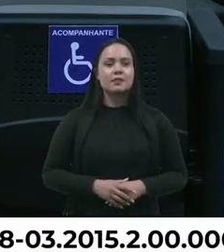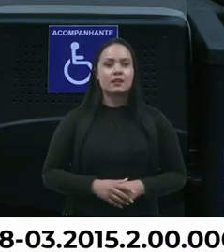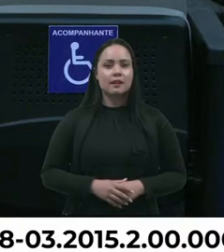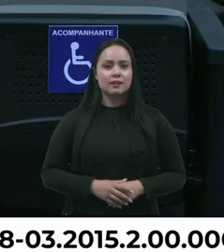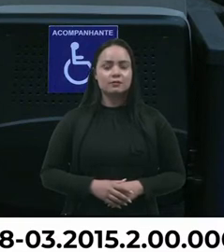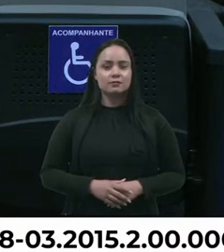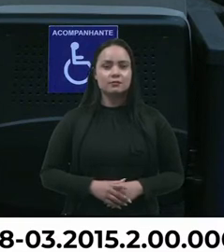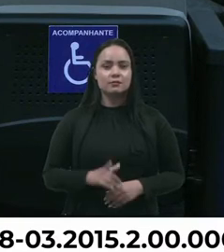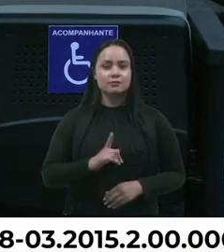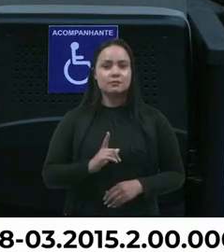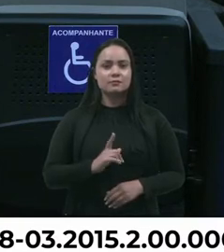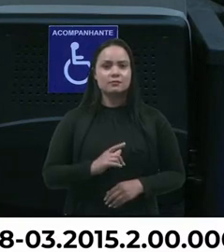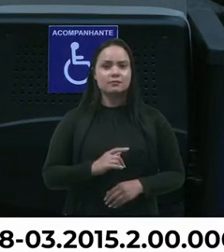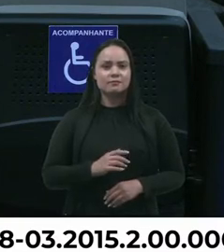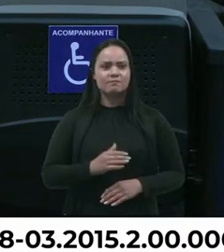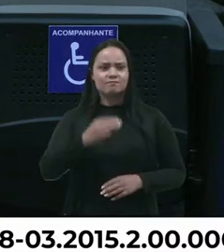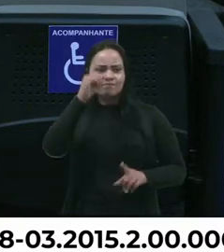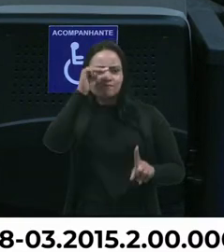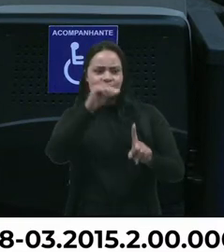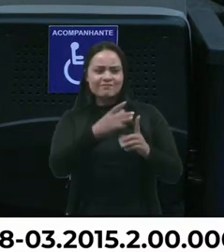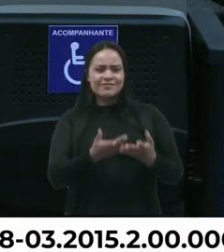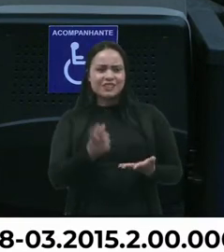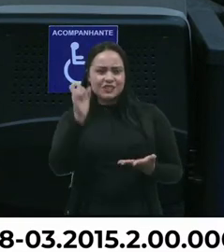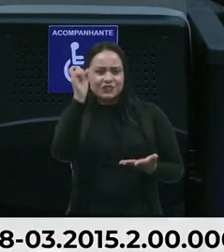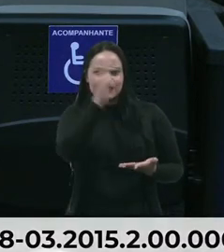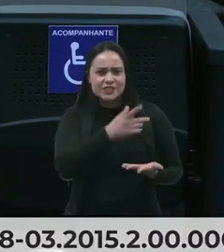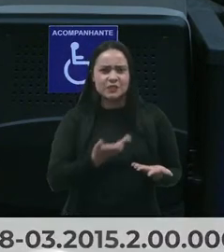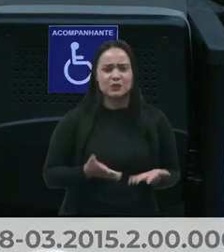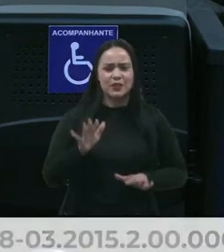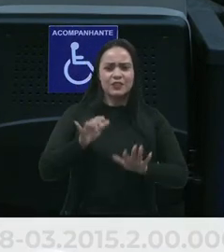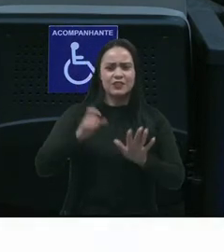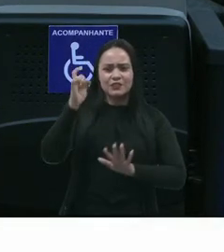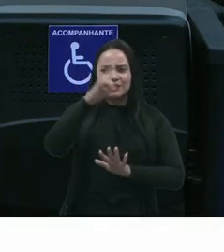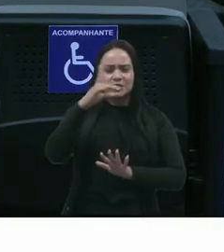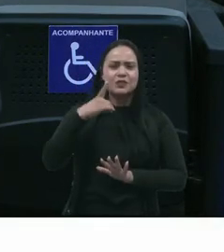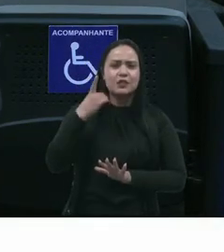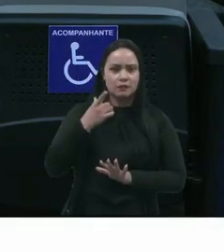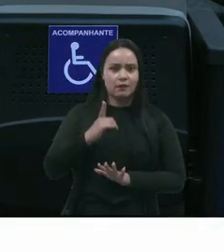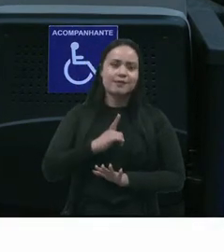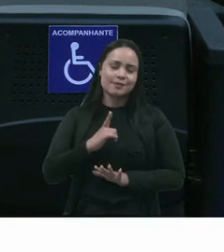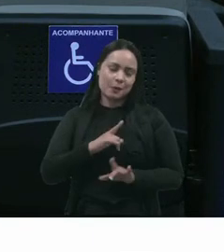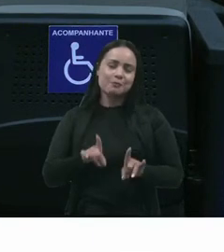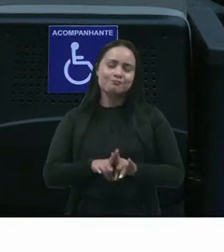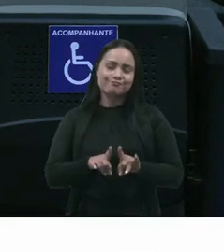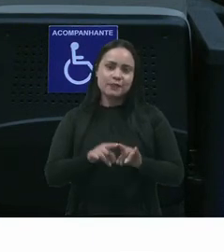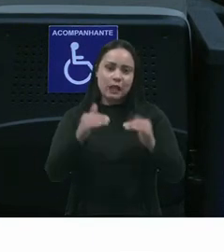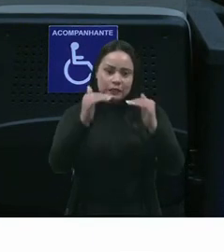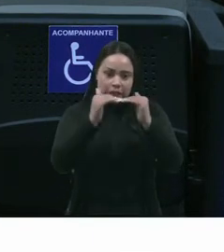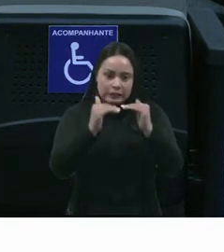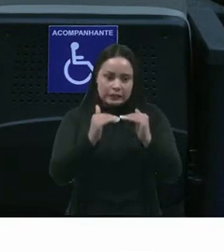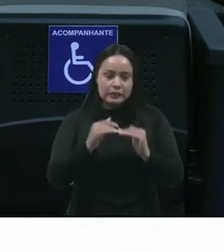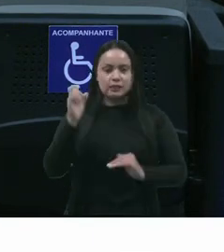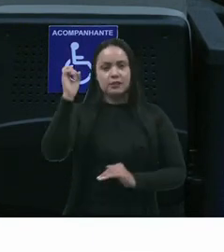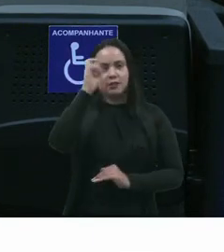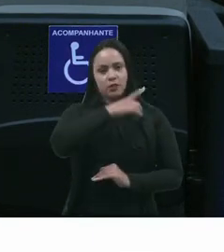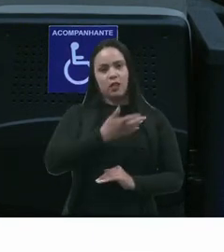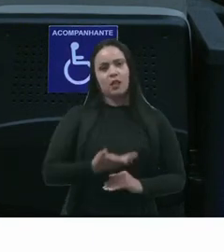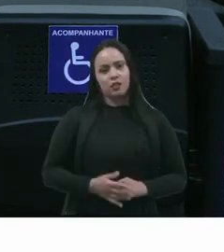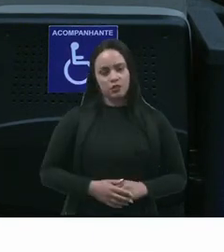uma missão difícil, talvez tão difícil quanto aqui os advogados têm de conciliar essa dificuldade.